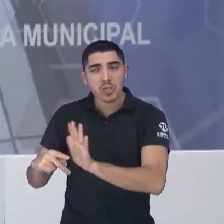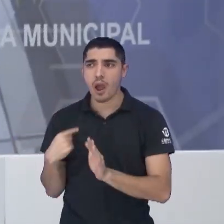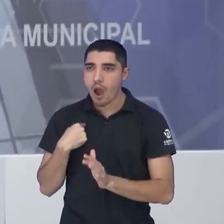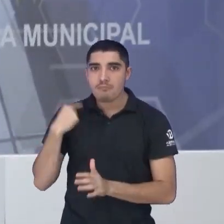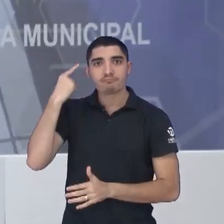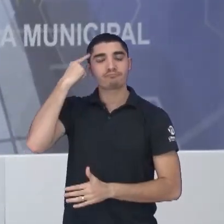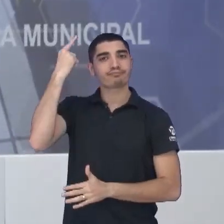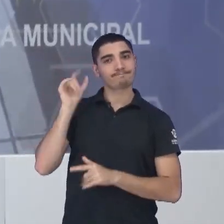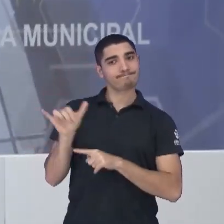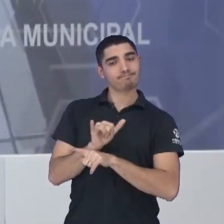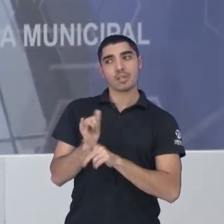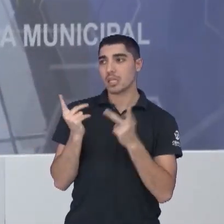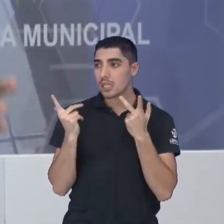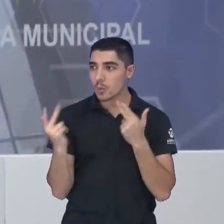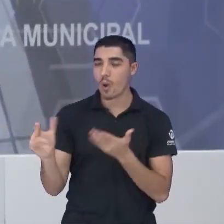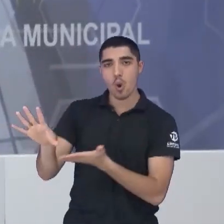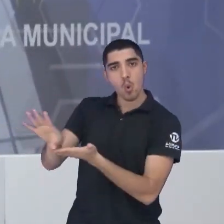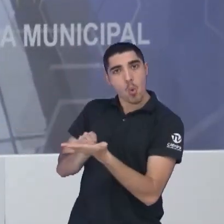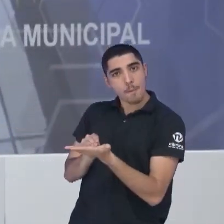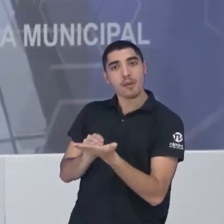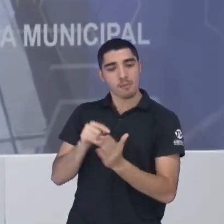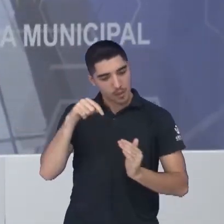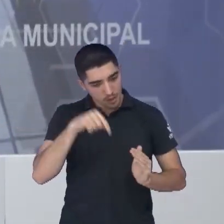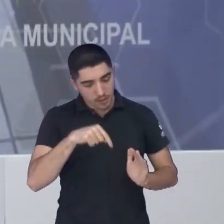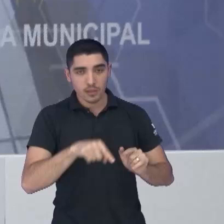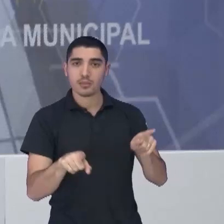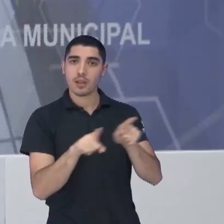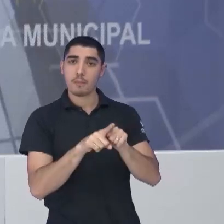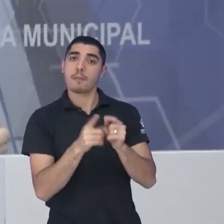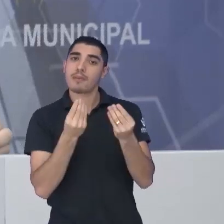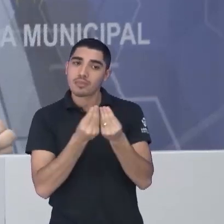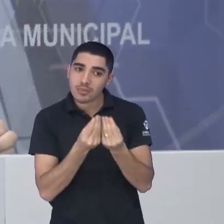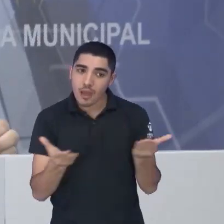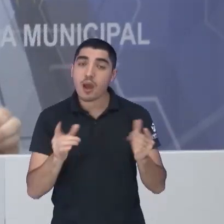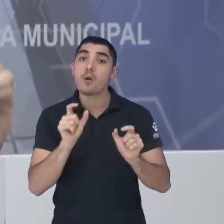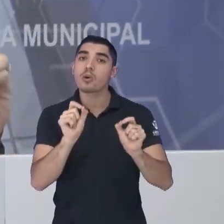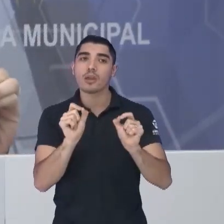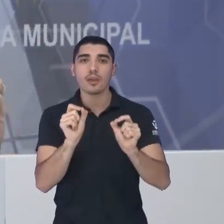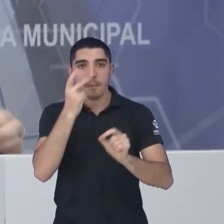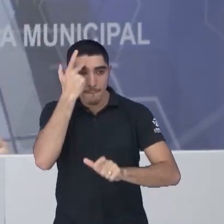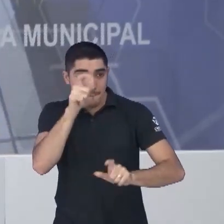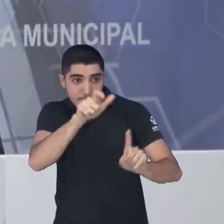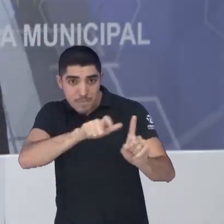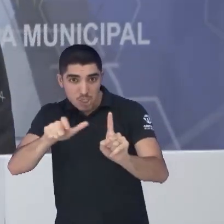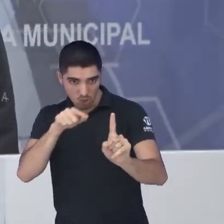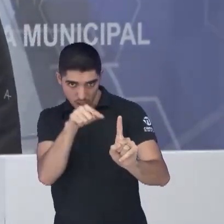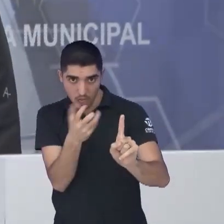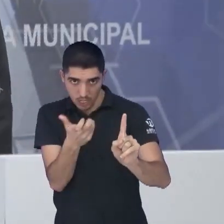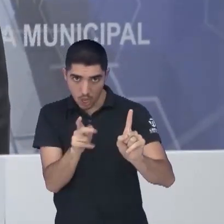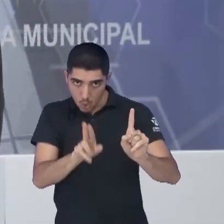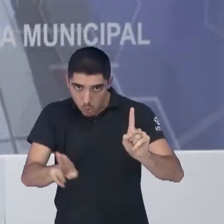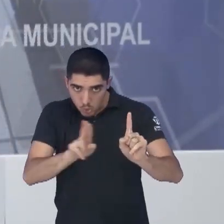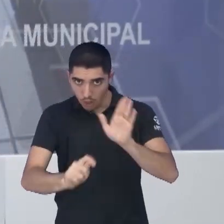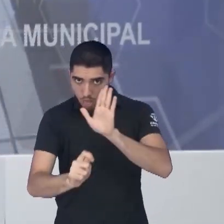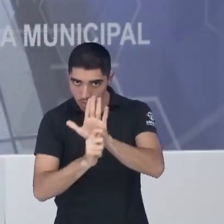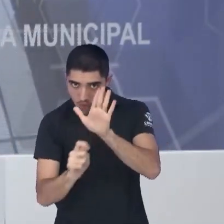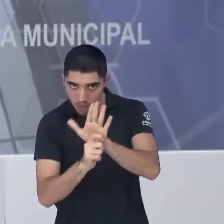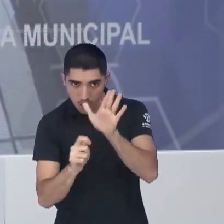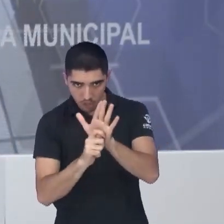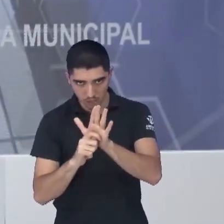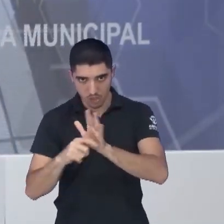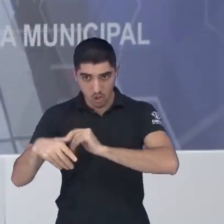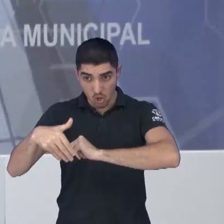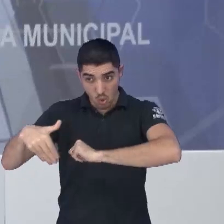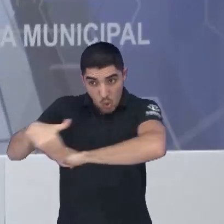respeito às opiniões divergentes, mas que traz uma segurança de que o usuário da droga no espaço